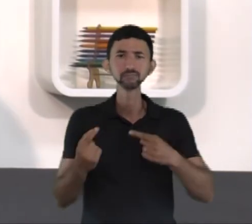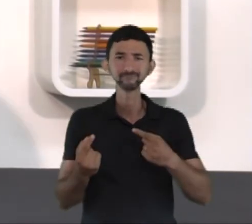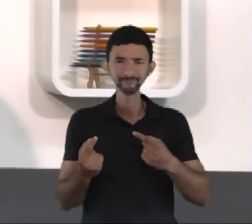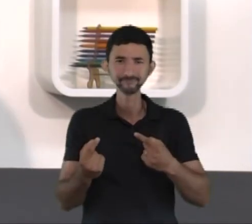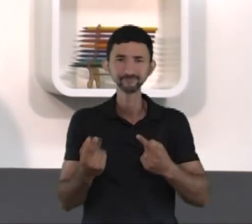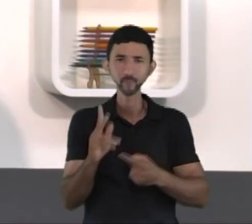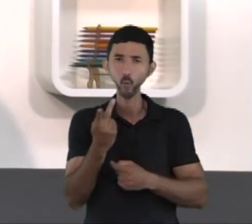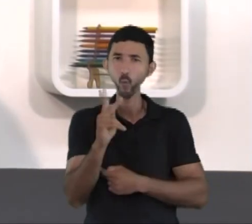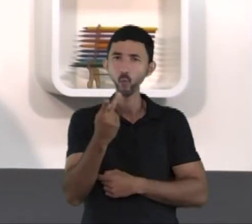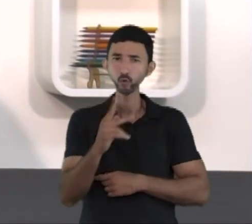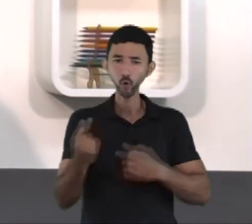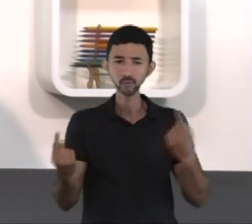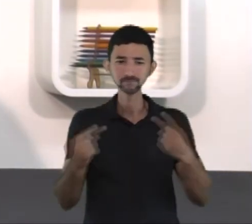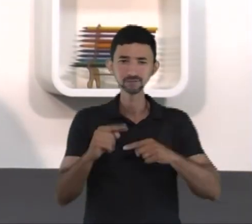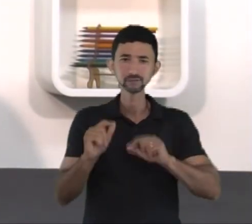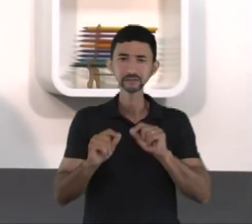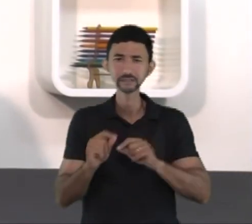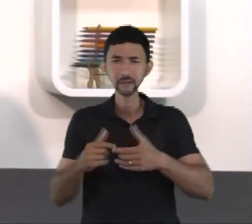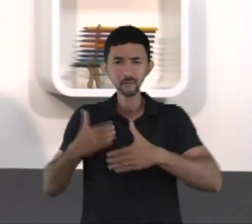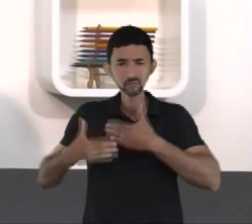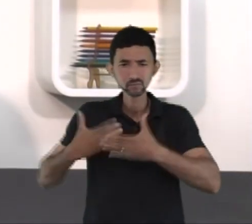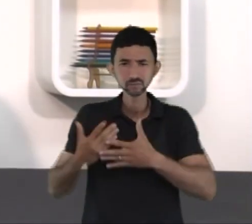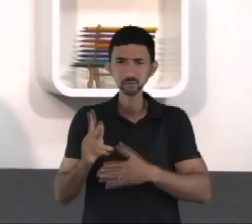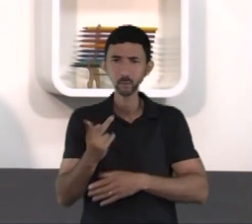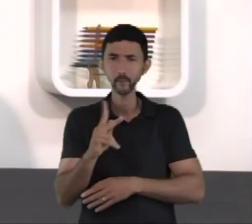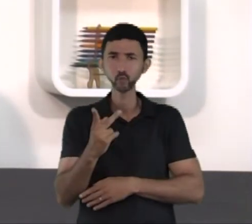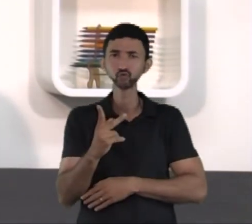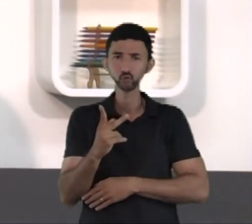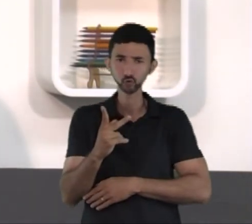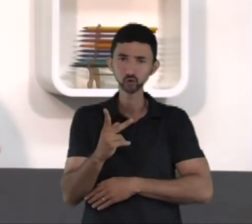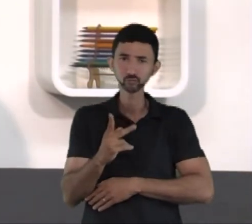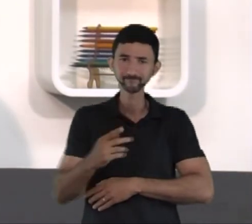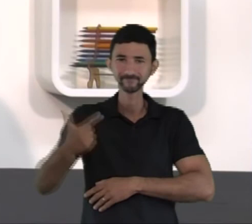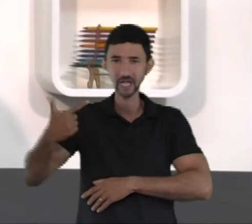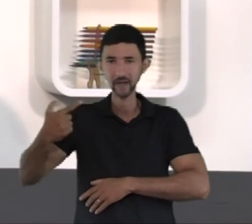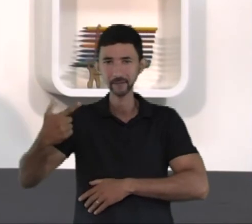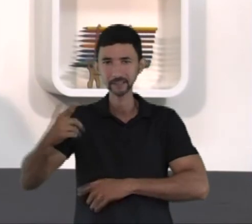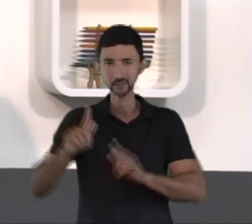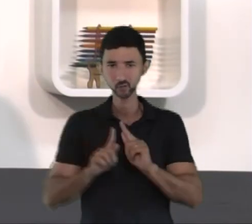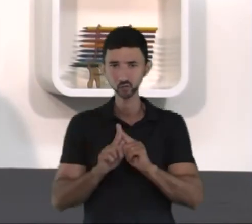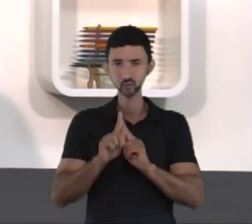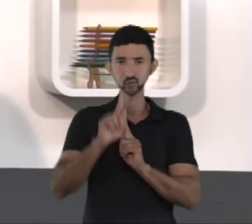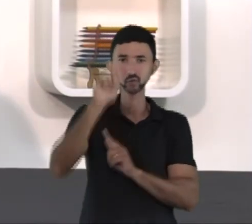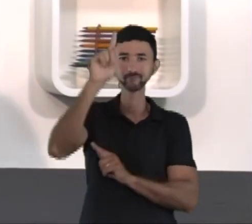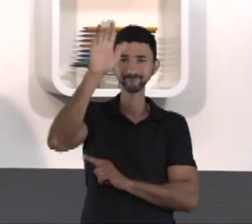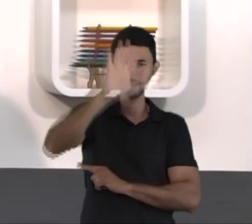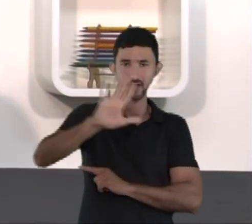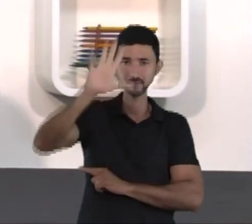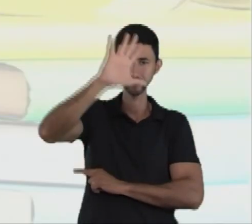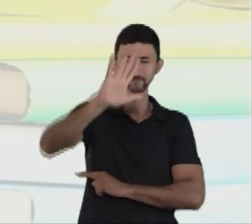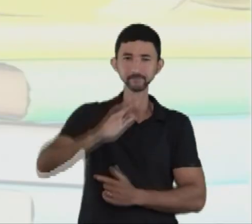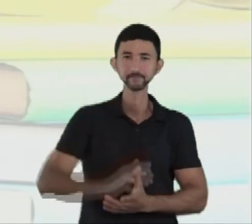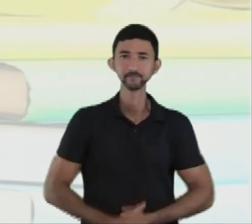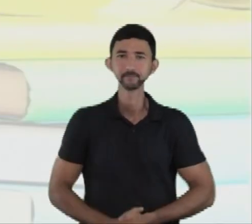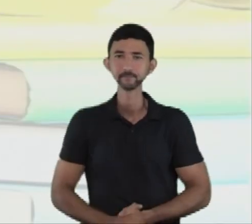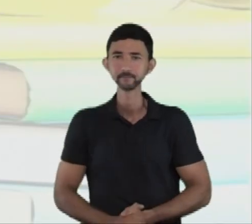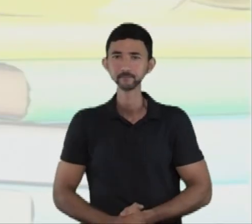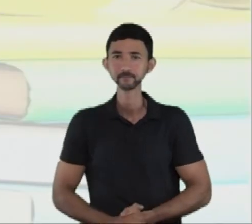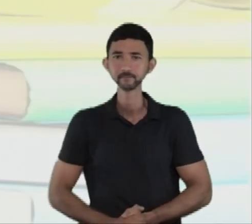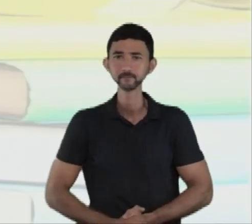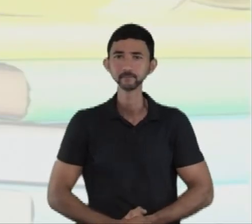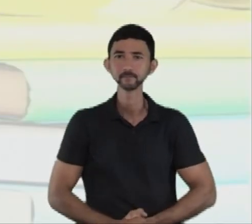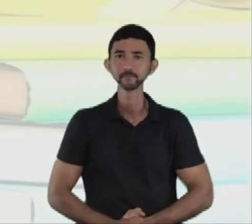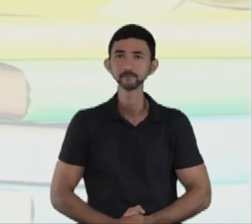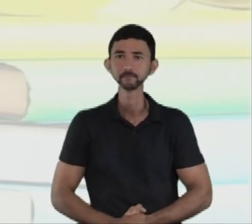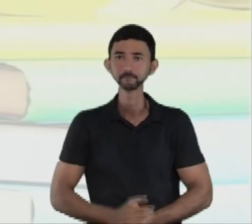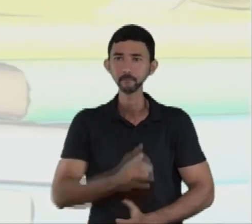desse conflito, né, que caminharam para essas duas corridas, armamentista e espacial. Vamos ver aqui. A